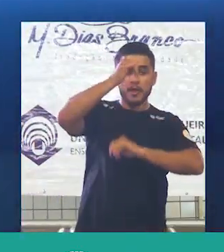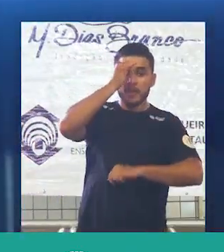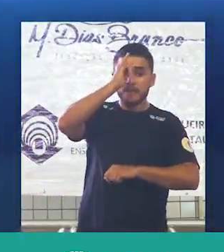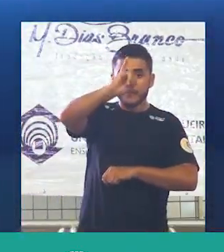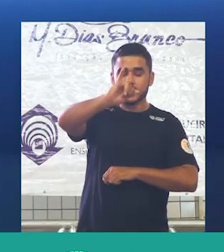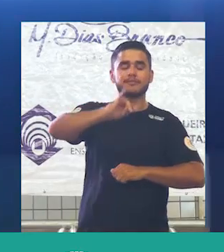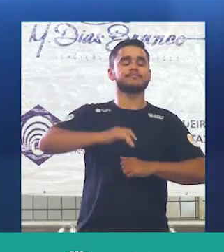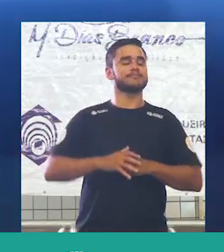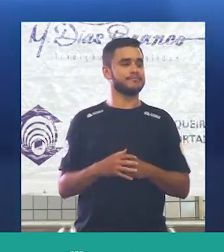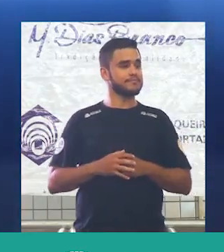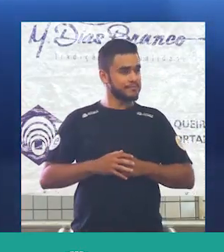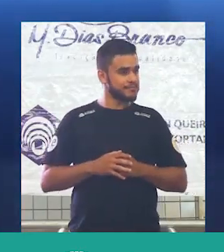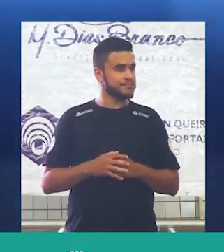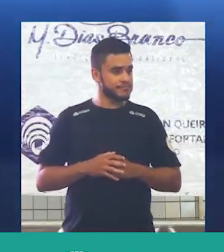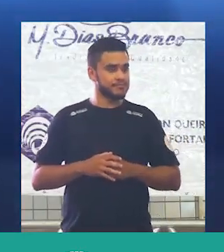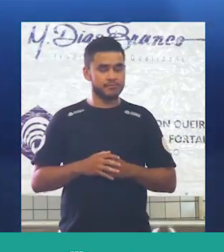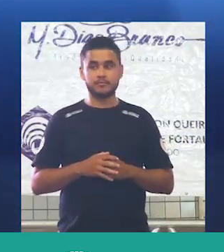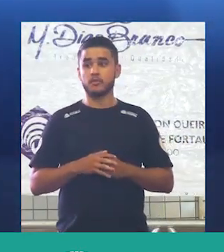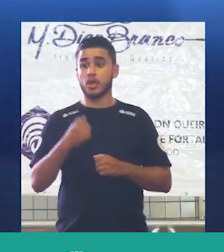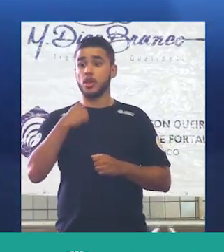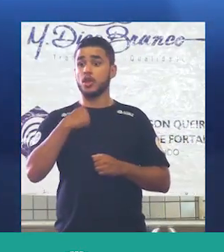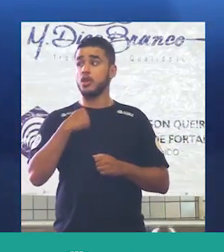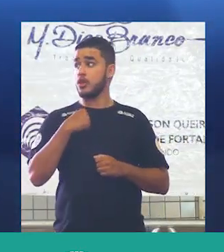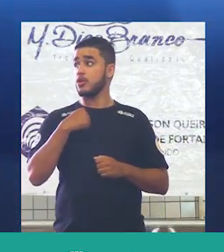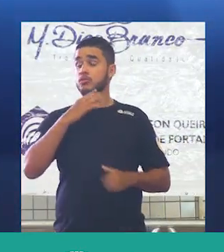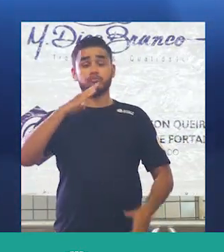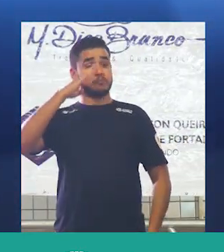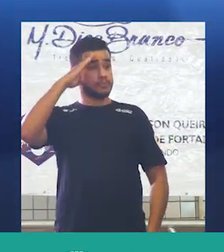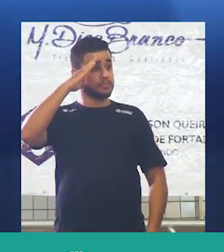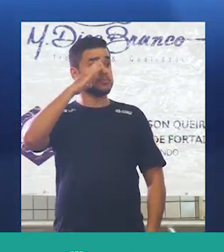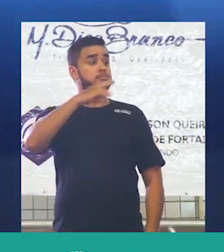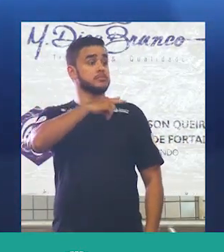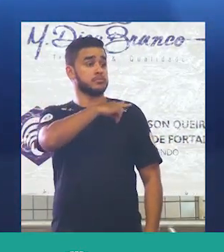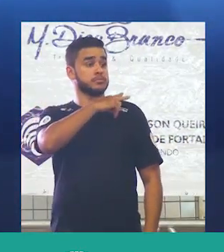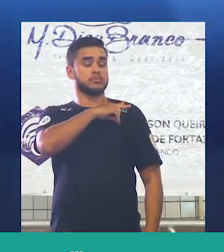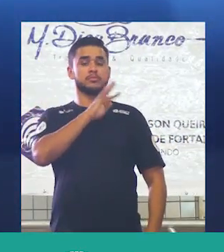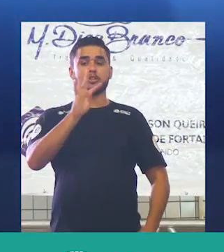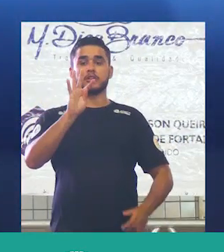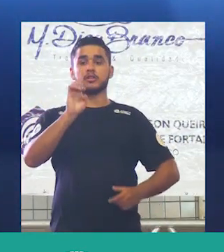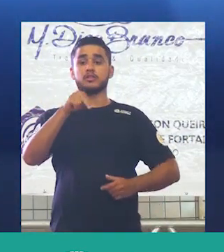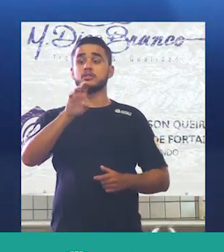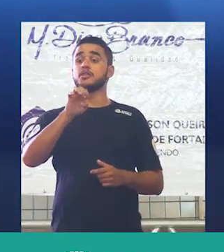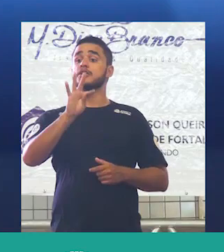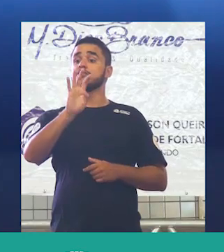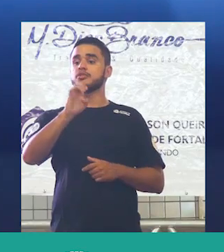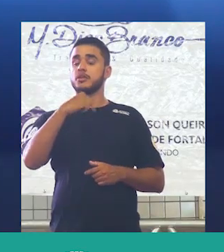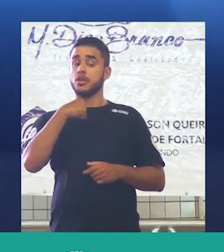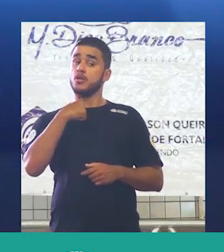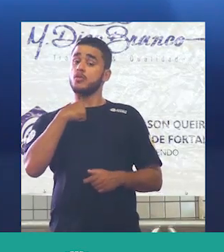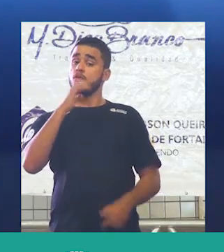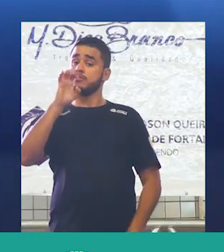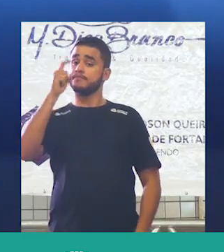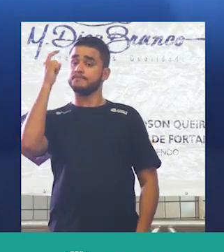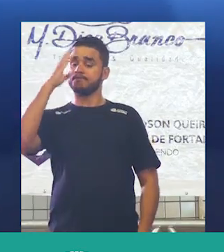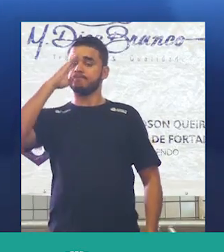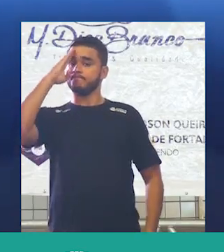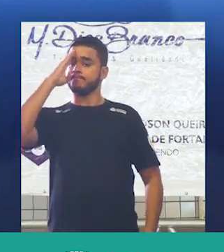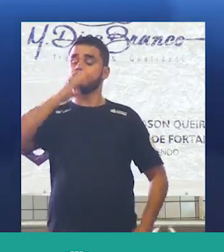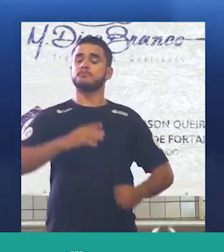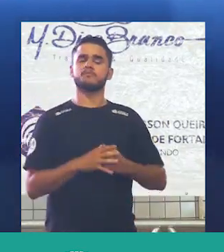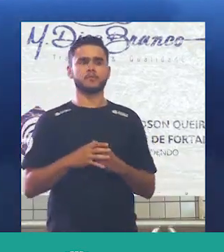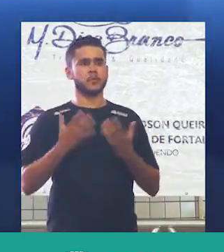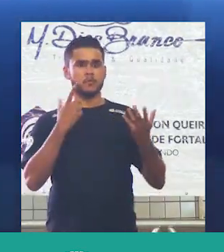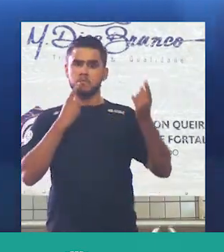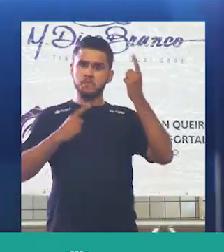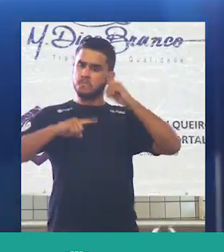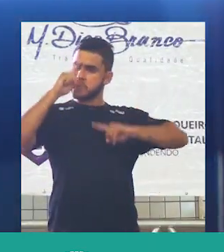de eu ser professor, eu era tenente do exército. E quando eu era tenente do exército, eu imaginava, né, em fazer a